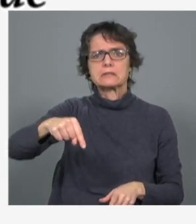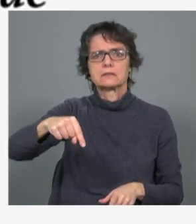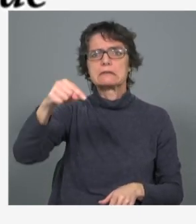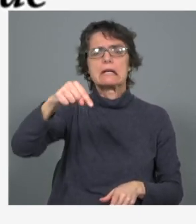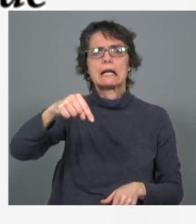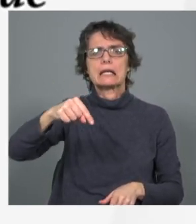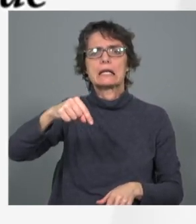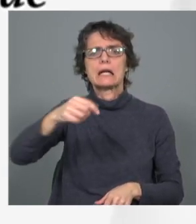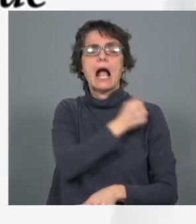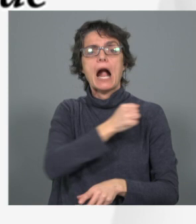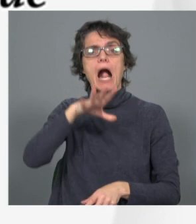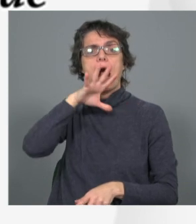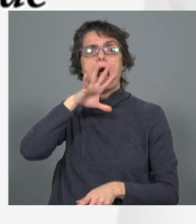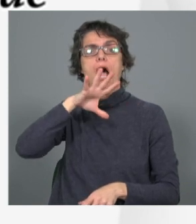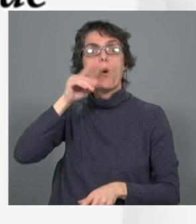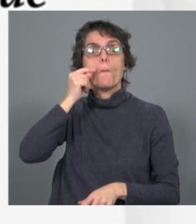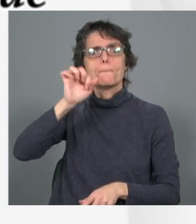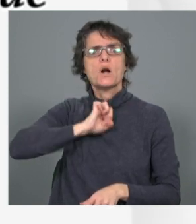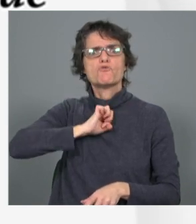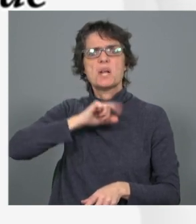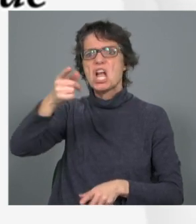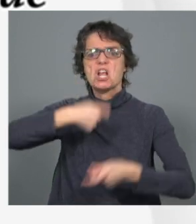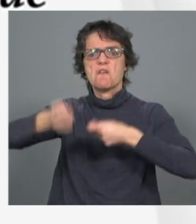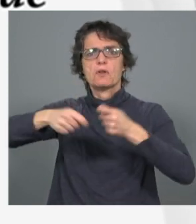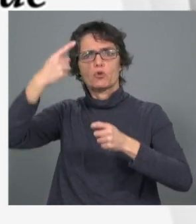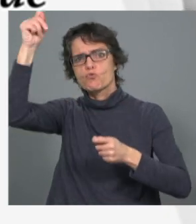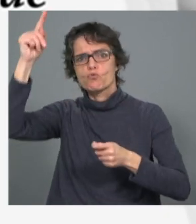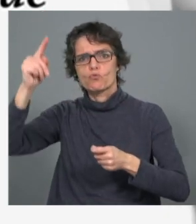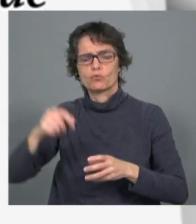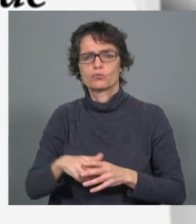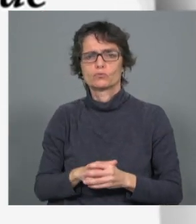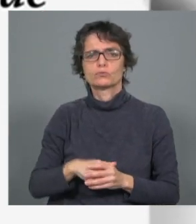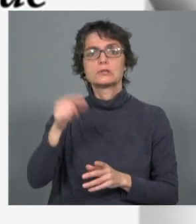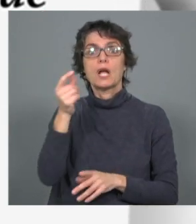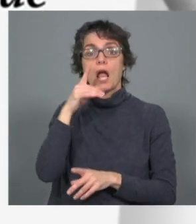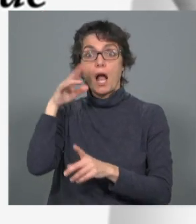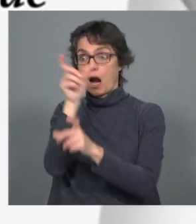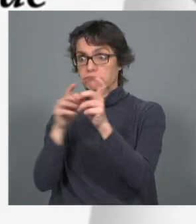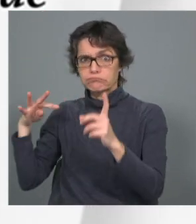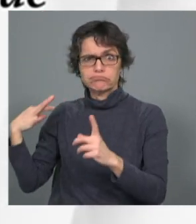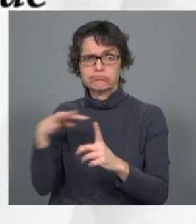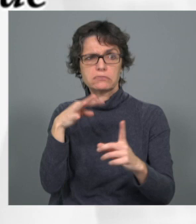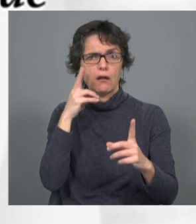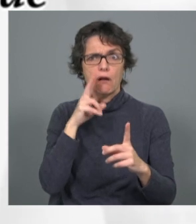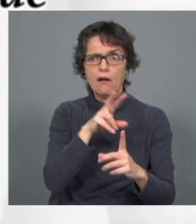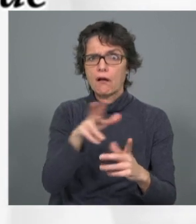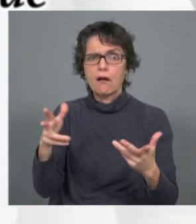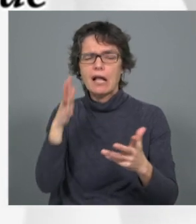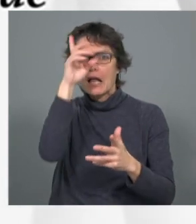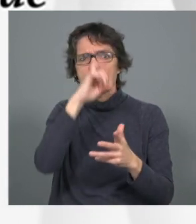da casa de meu pai casa de comércio. Os discípulos recordaram-se do que estava